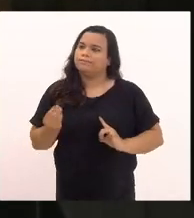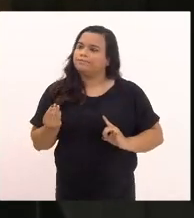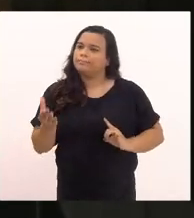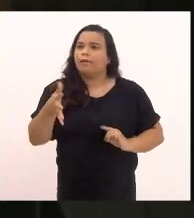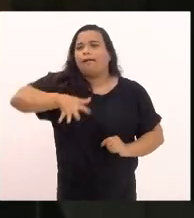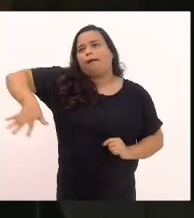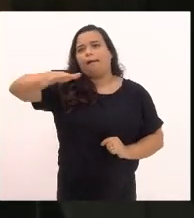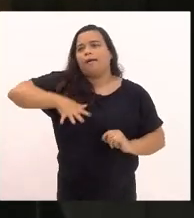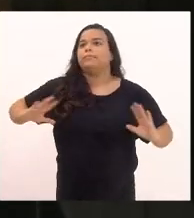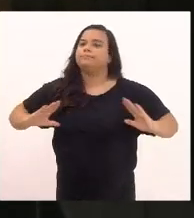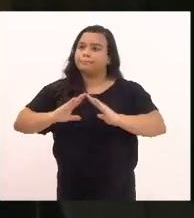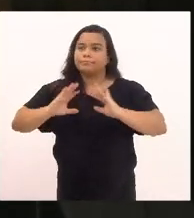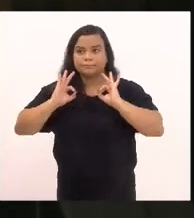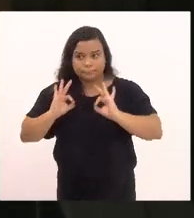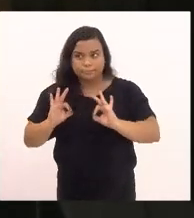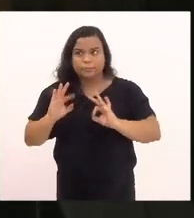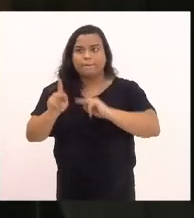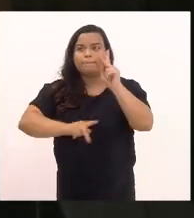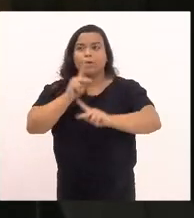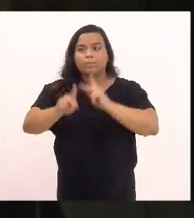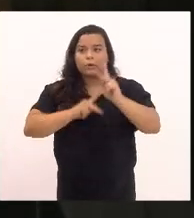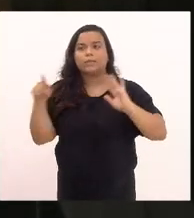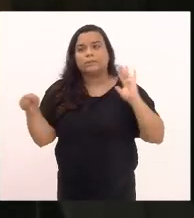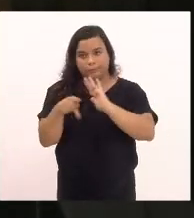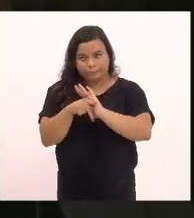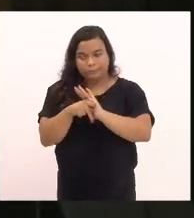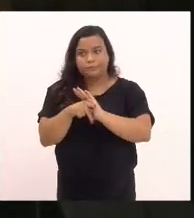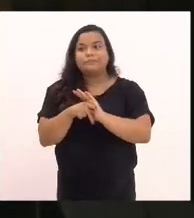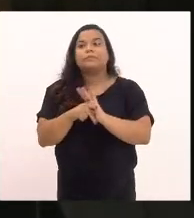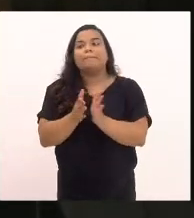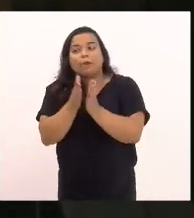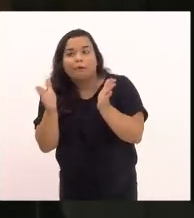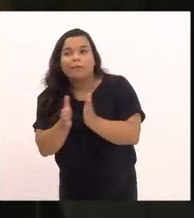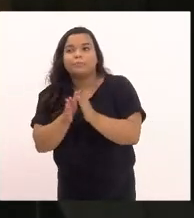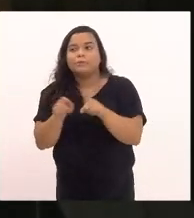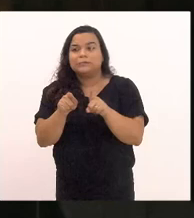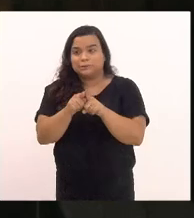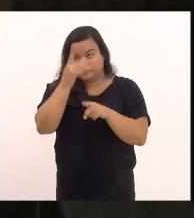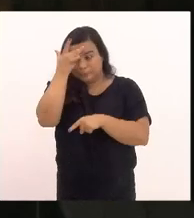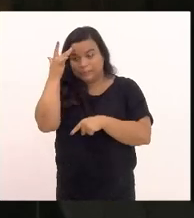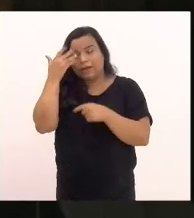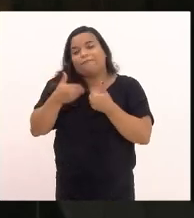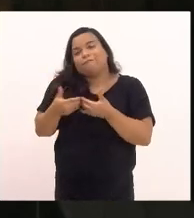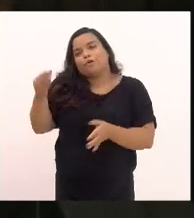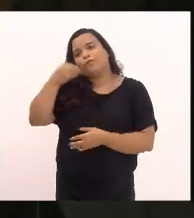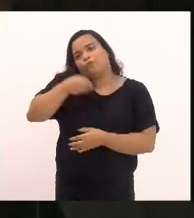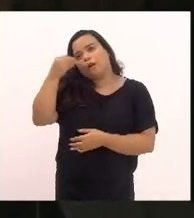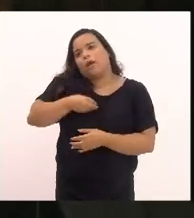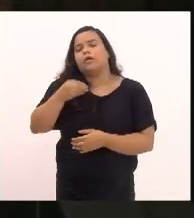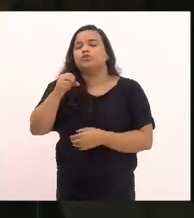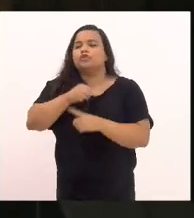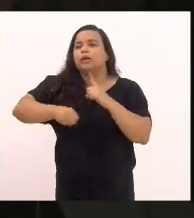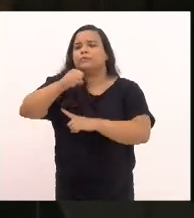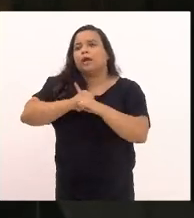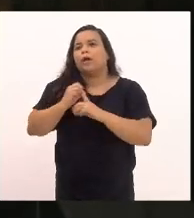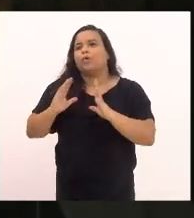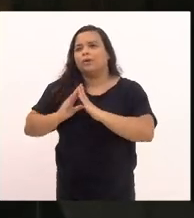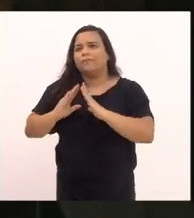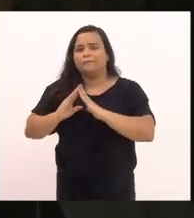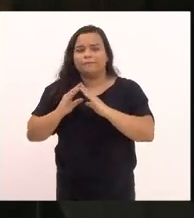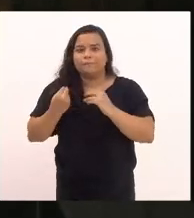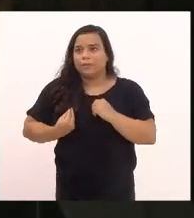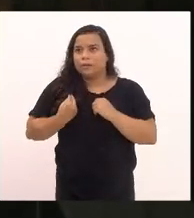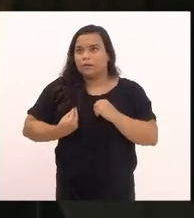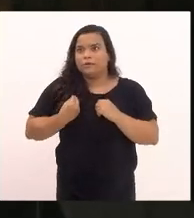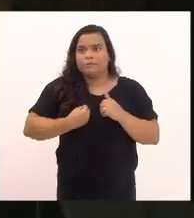áreas que são habitadas pela população mais pobre, situação de vulnerabilidade social, que vivem nas encostas, que vivem